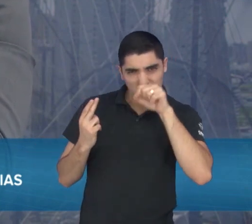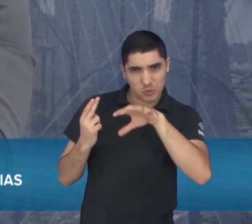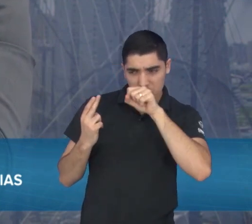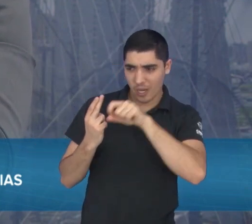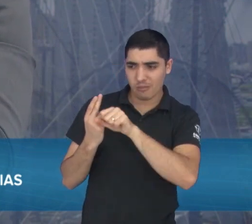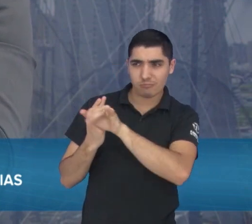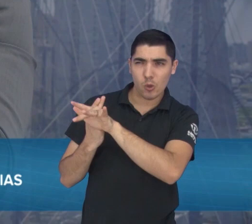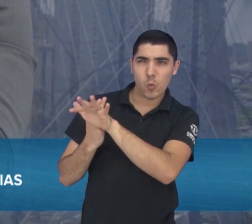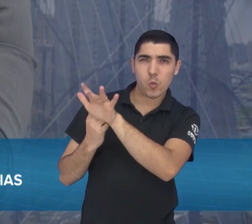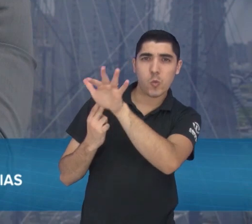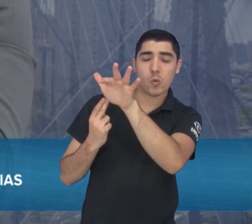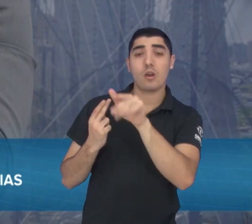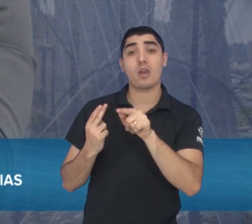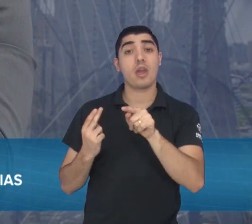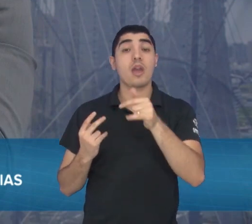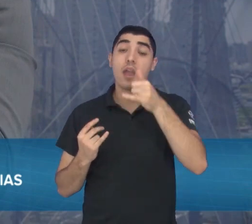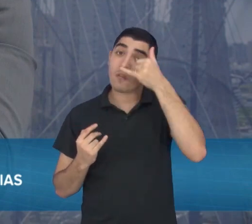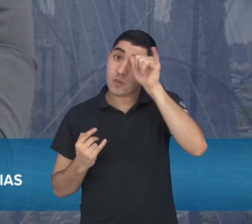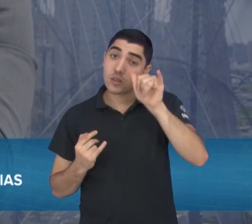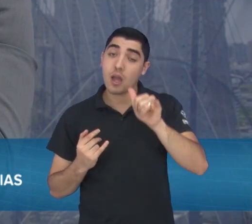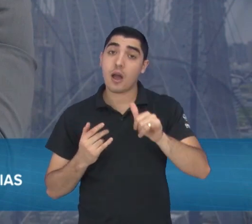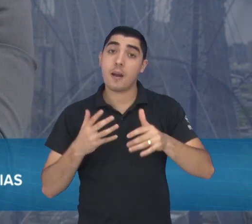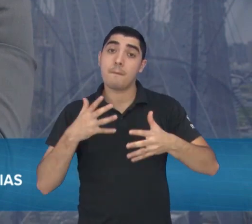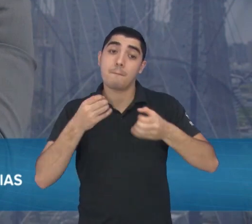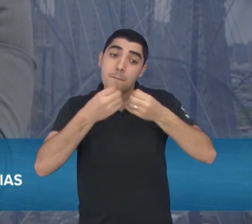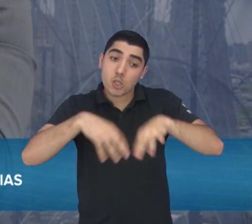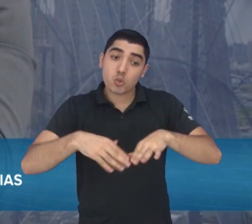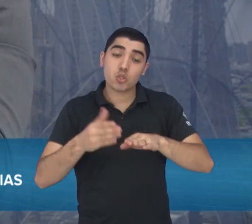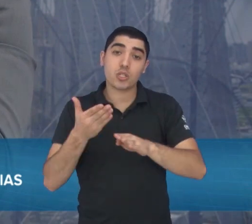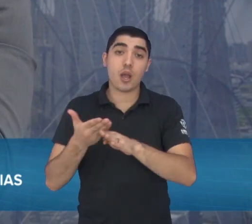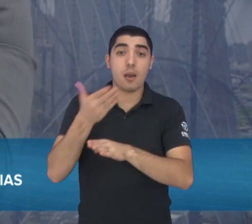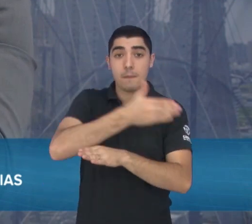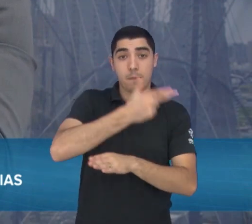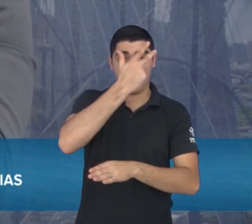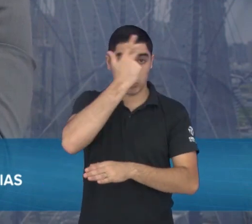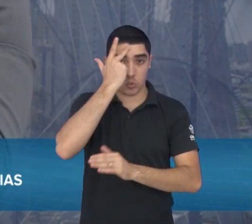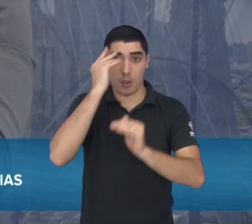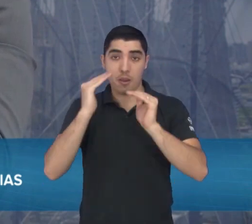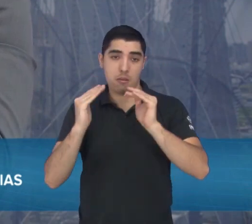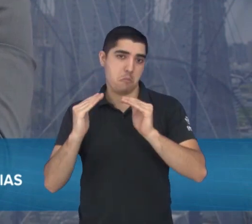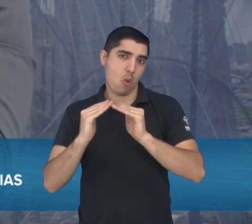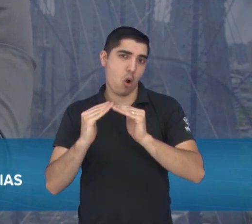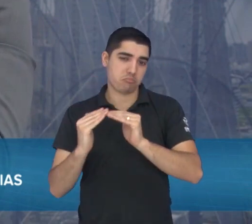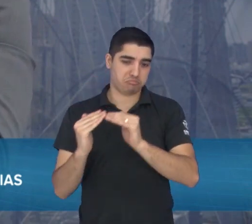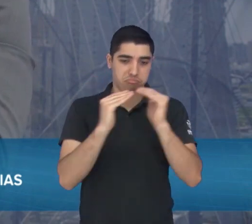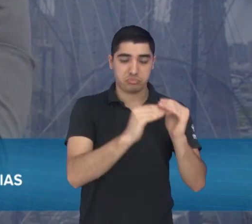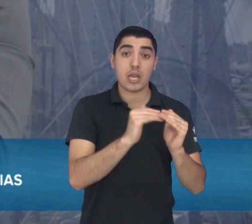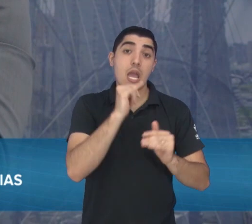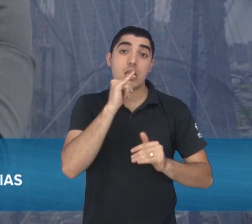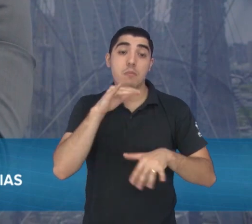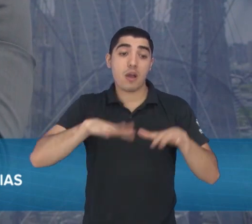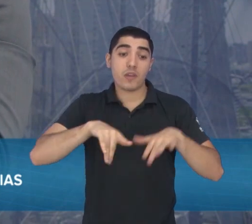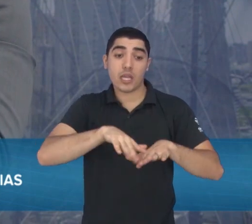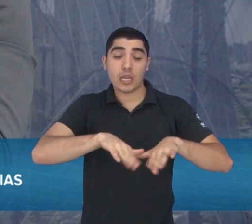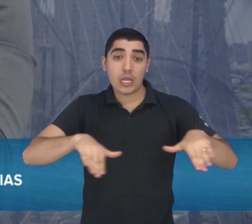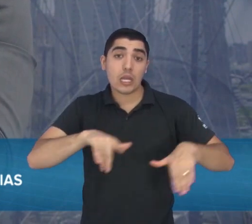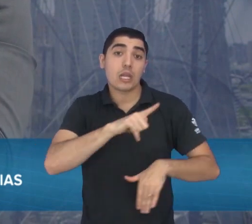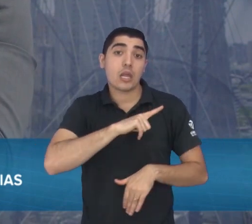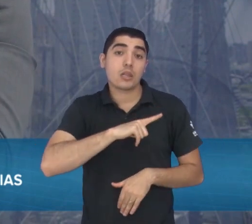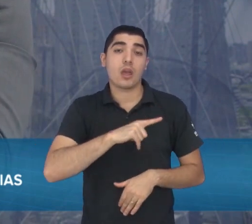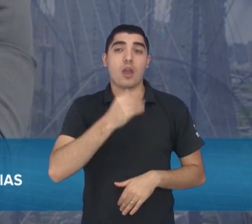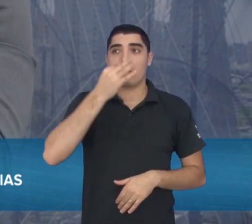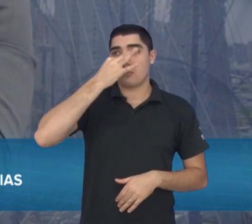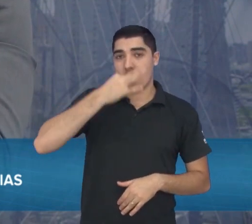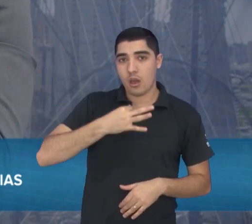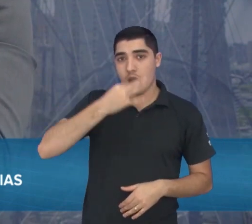seu vizinho, não venha prejudicar a saúde dele. Vai que ele tem alguma alergia, tem alguma criança que tem alergia, uma bronquite. Com relação